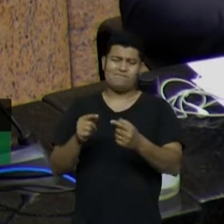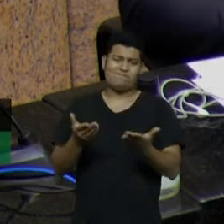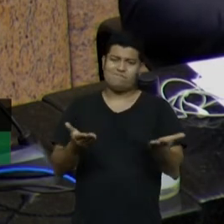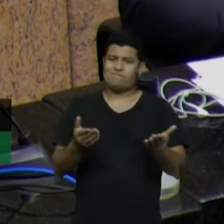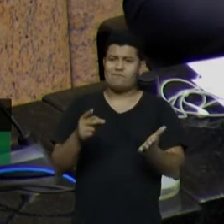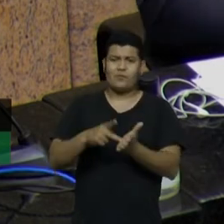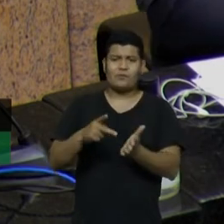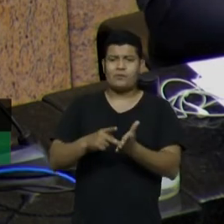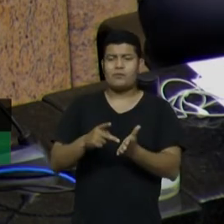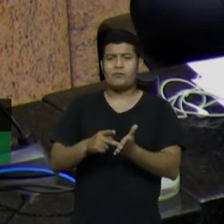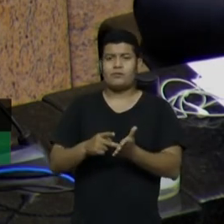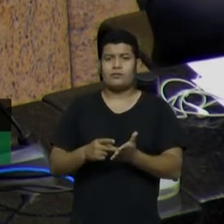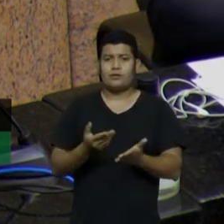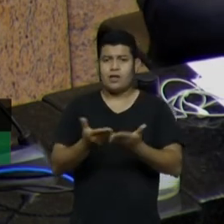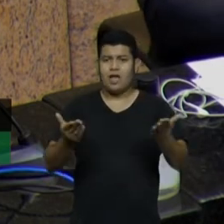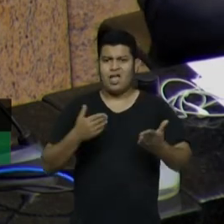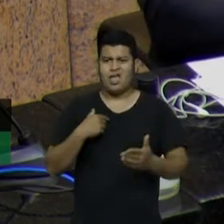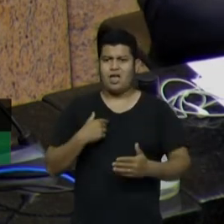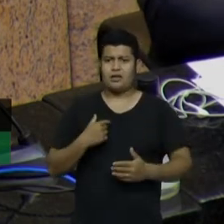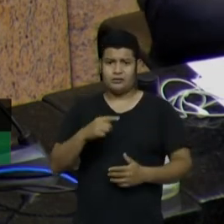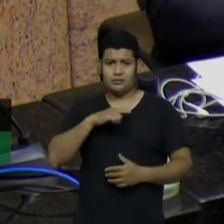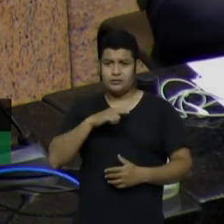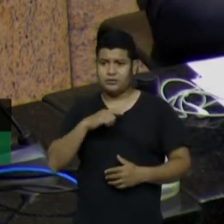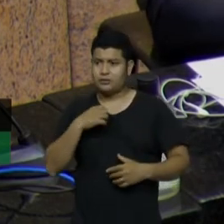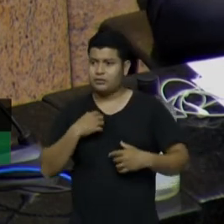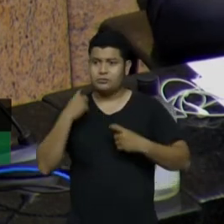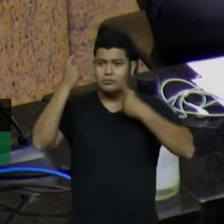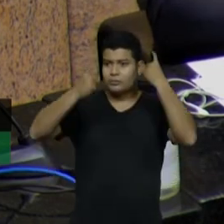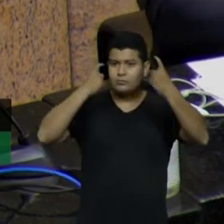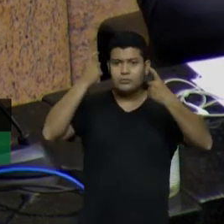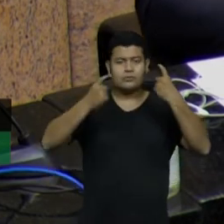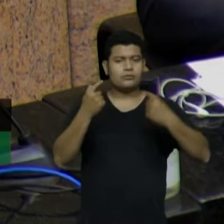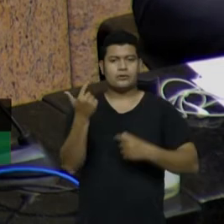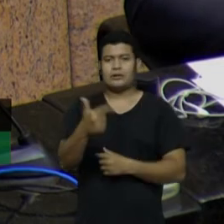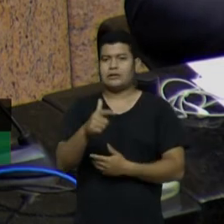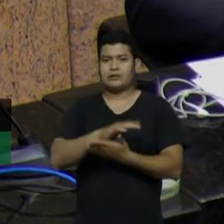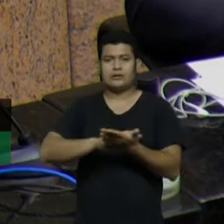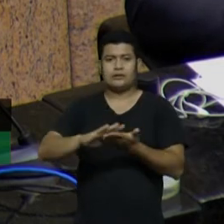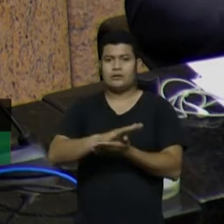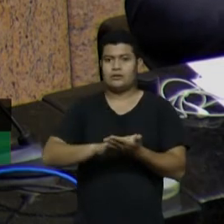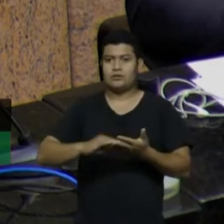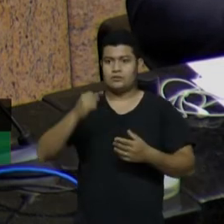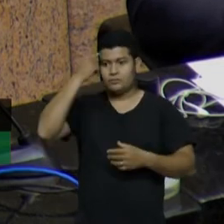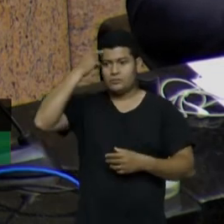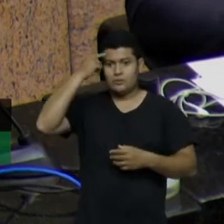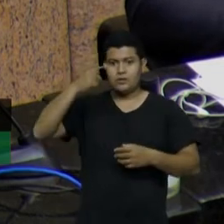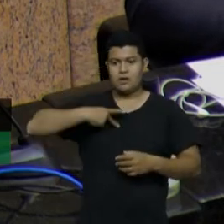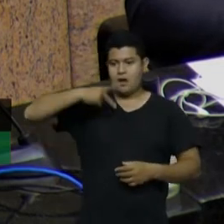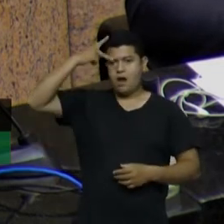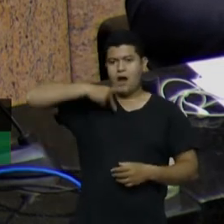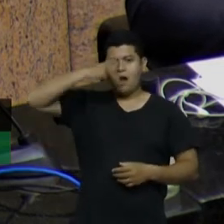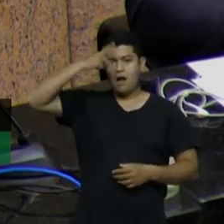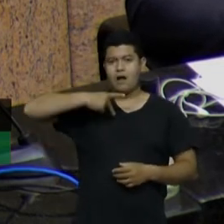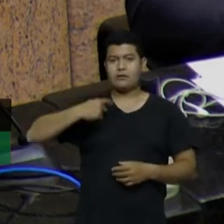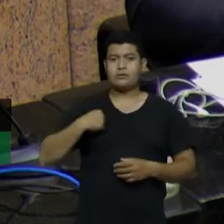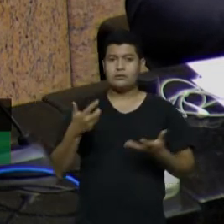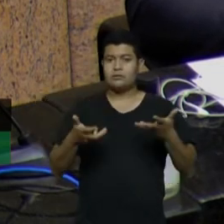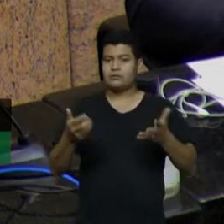eu disse antes, eles não se importam com nada, se importam só com eles mesmos. Então, eu quero deixar registrado aqui na